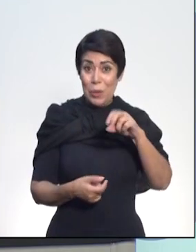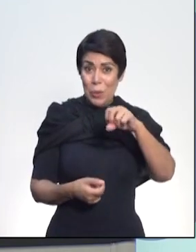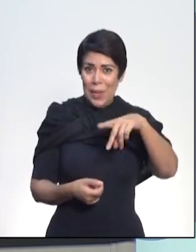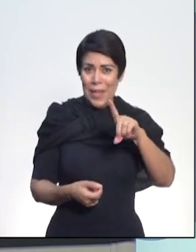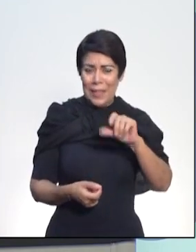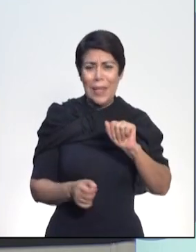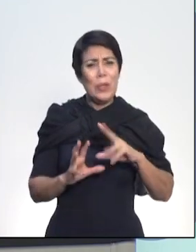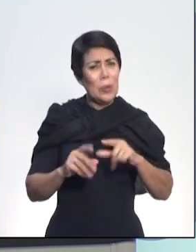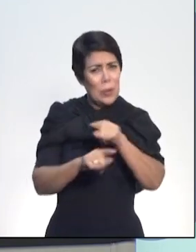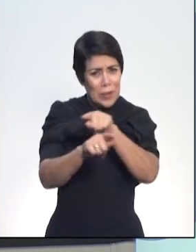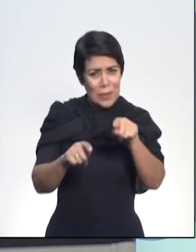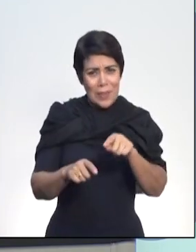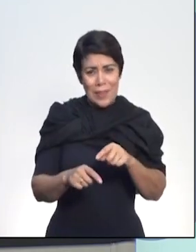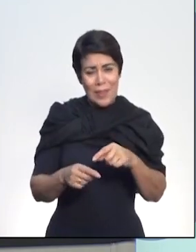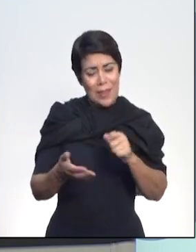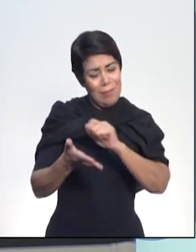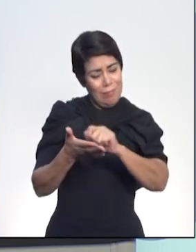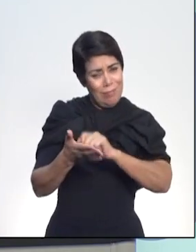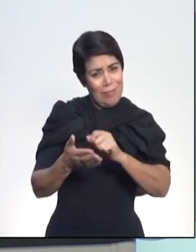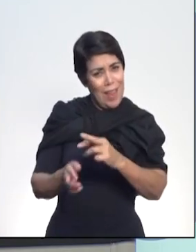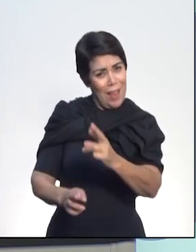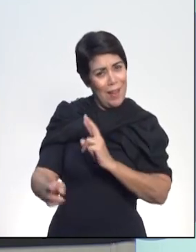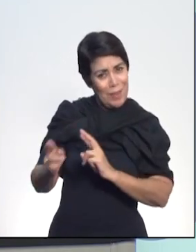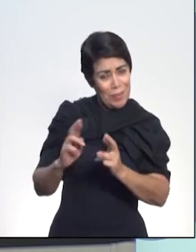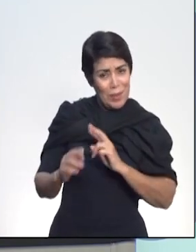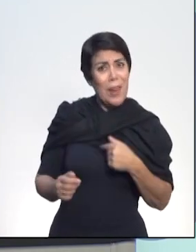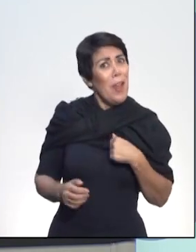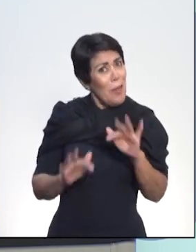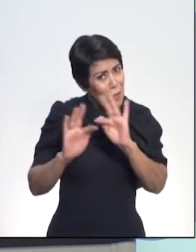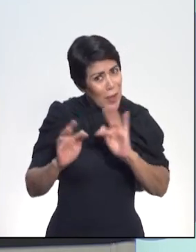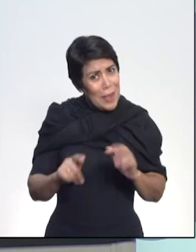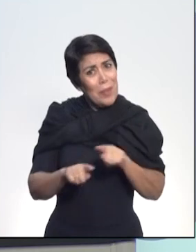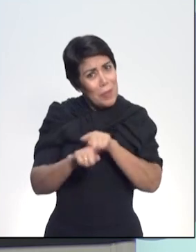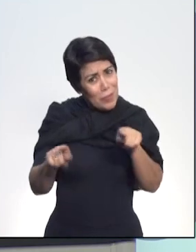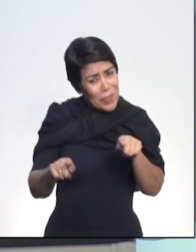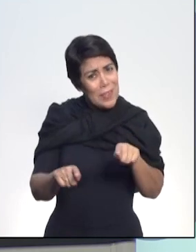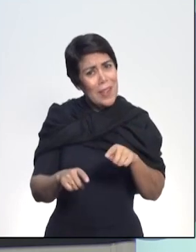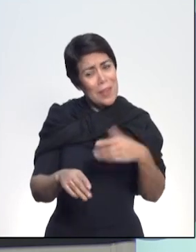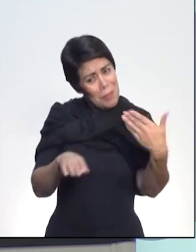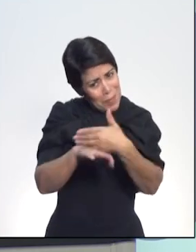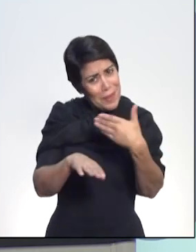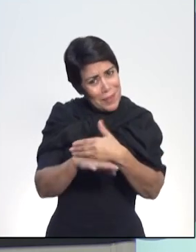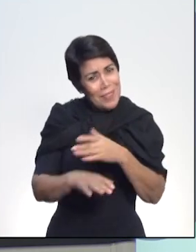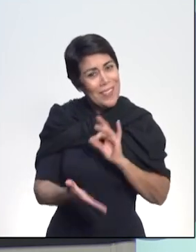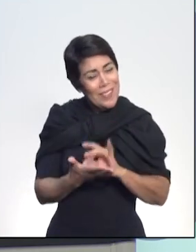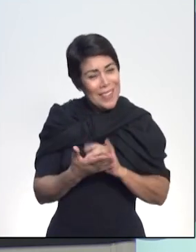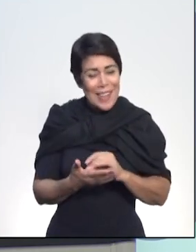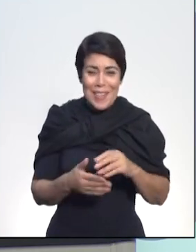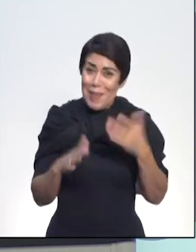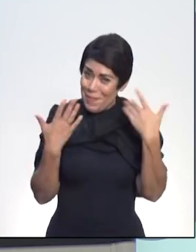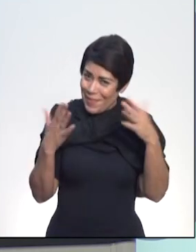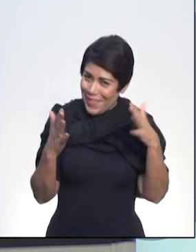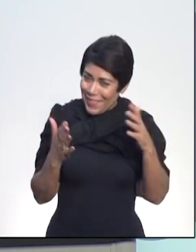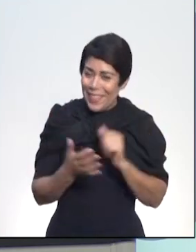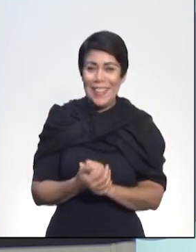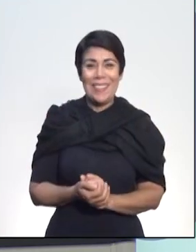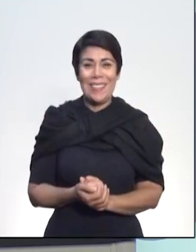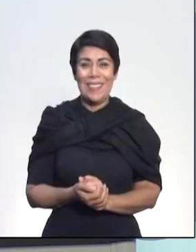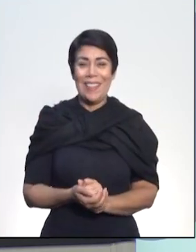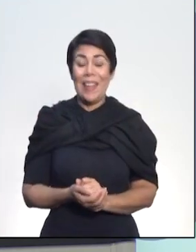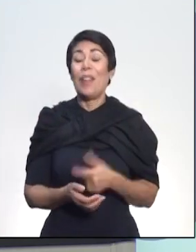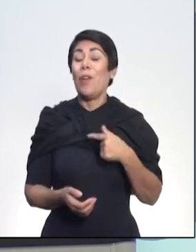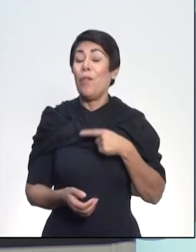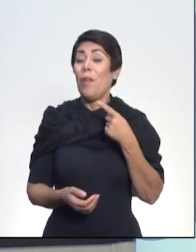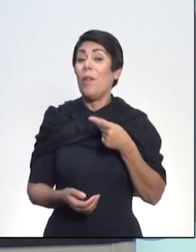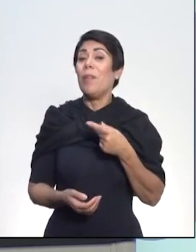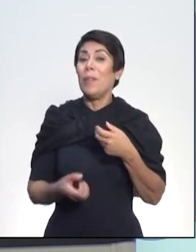participação. Fiquei muito feliz, né, porque vocês realmente estão participando da aula. Parabéns pela essa interação. E vamos lá, eu vou falar o